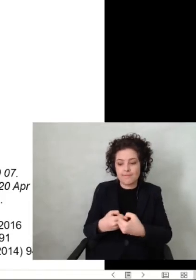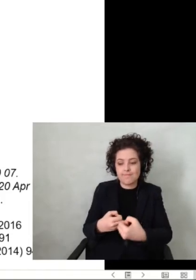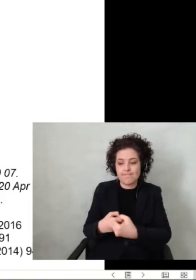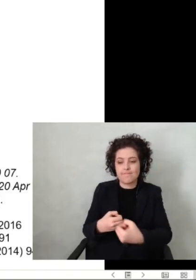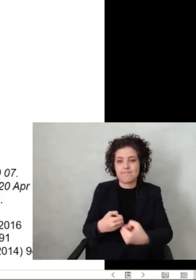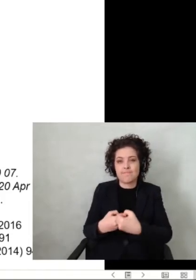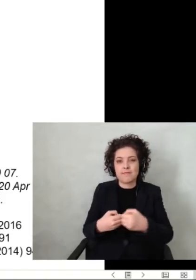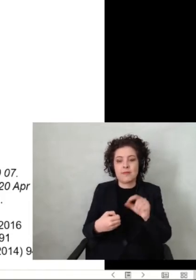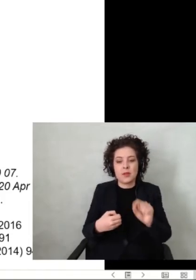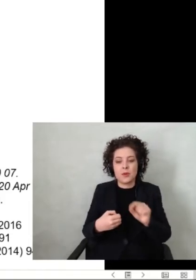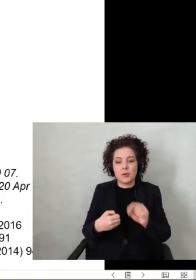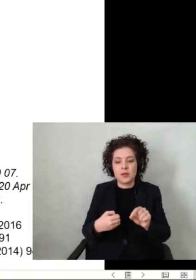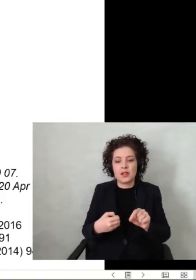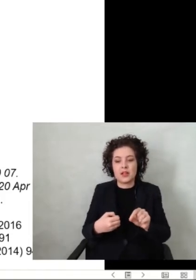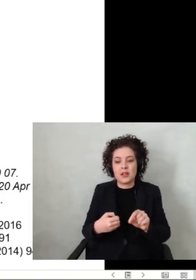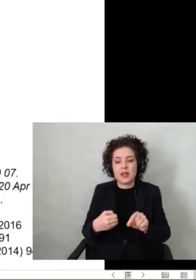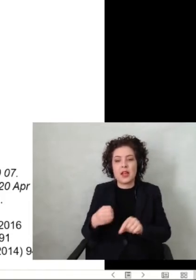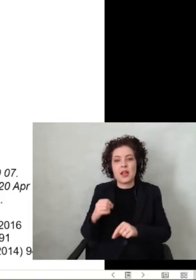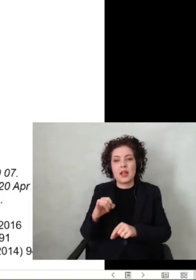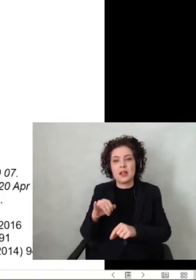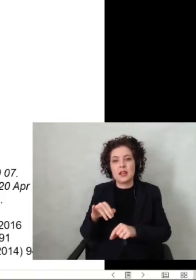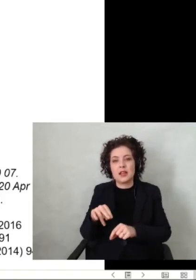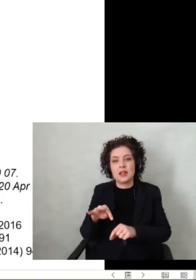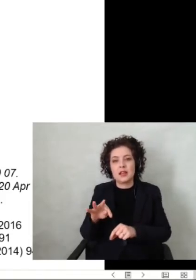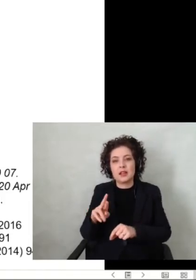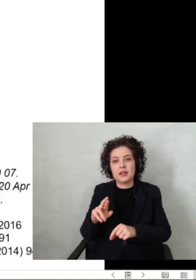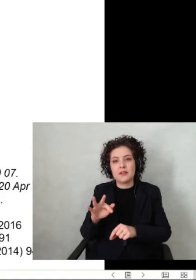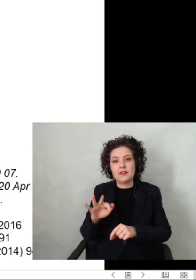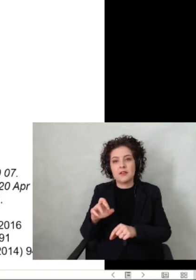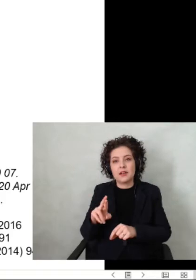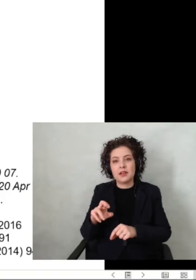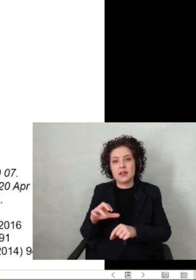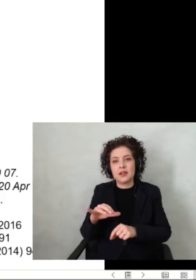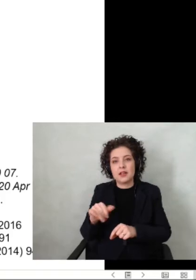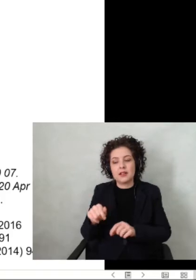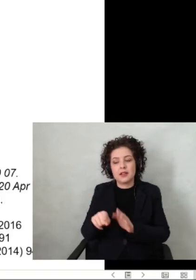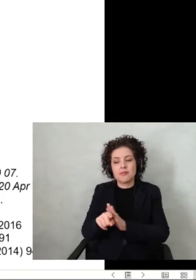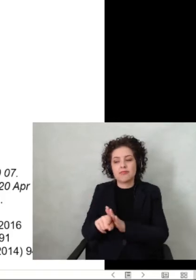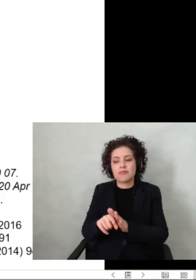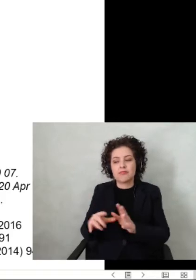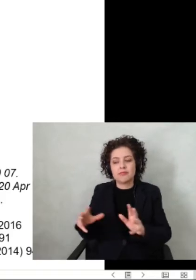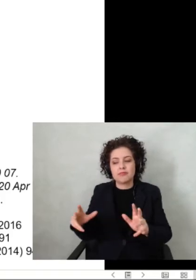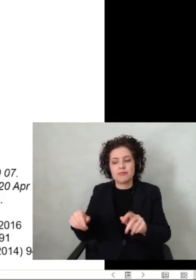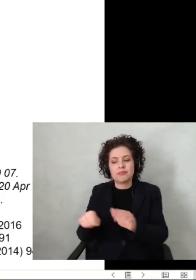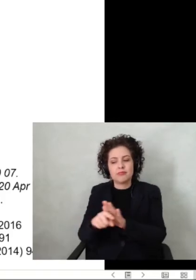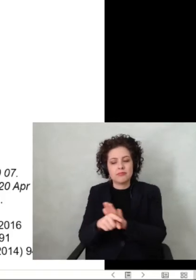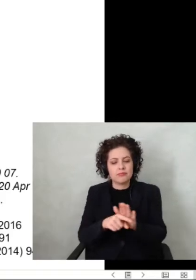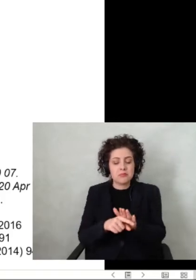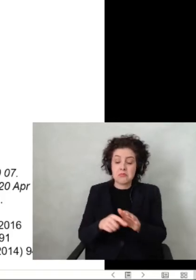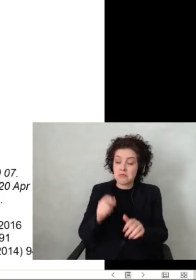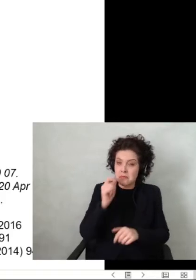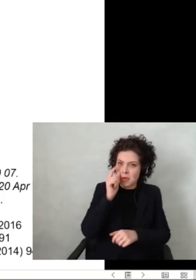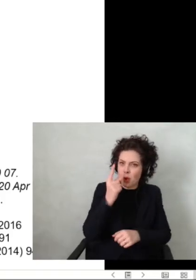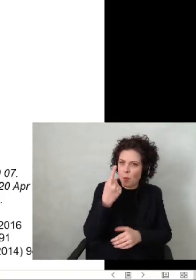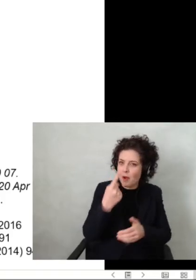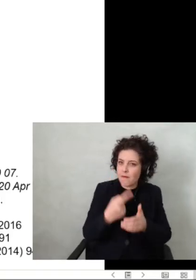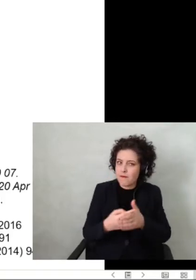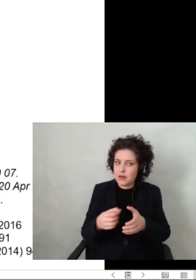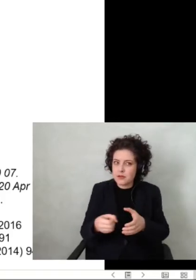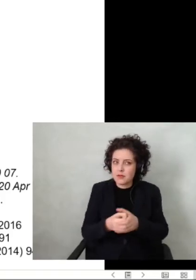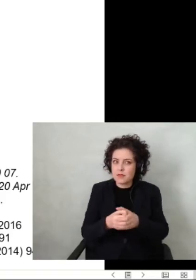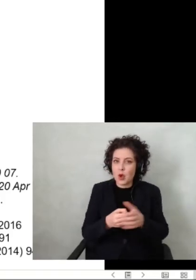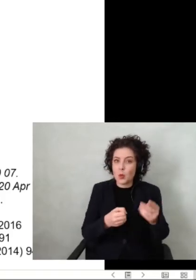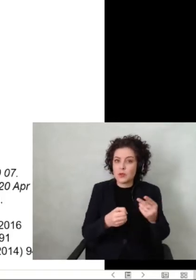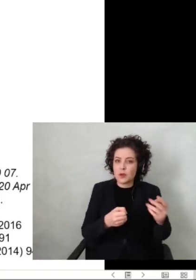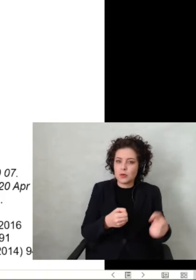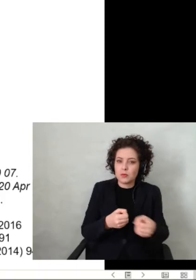mecanismo de interferência. E todo mundo começou a estudar o mecanismo de interferência, que é uma coisa interessante. Entrou o primeiro vírus, o segundo não entra. E